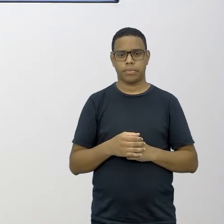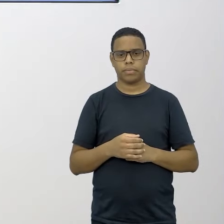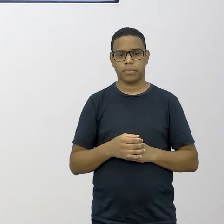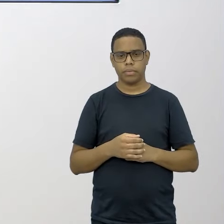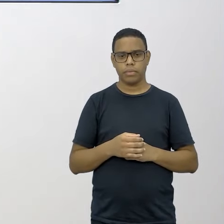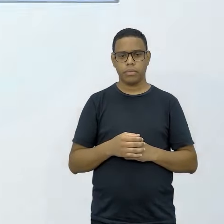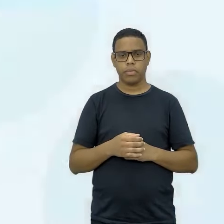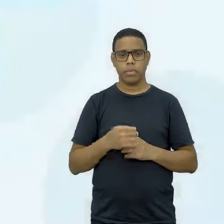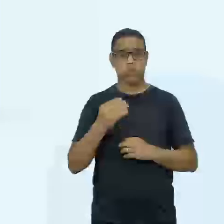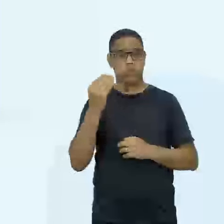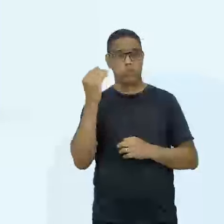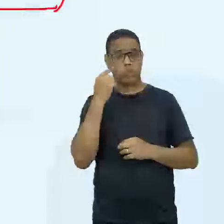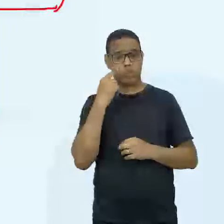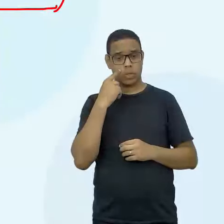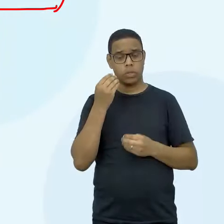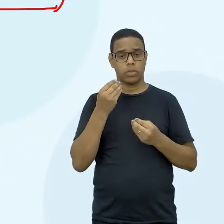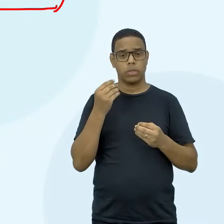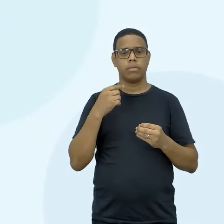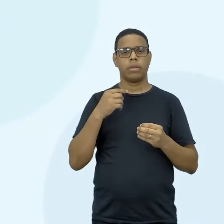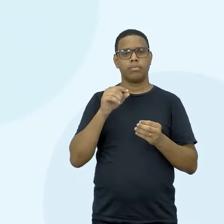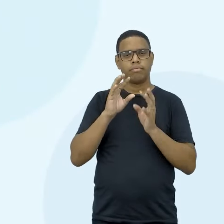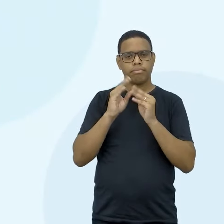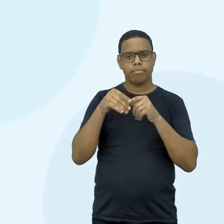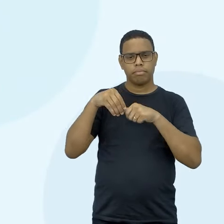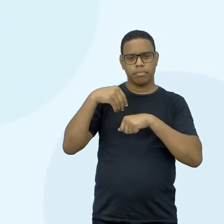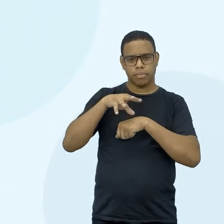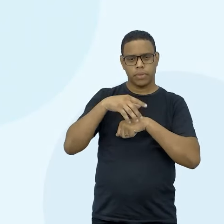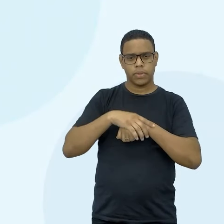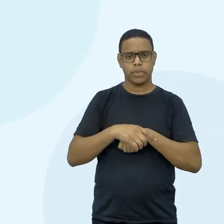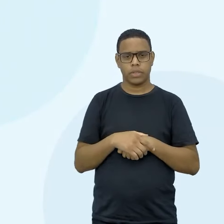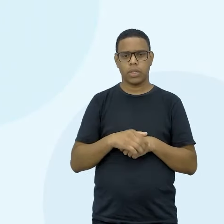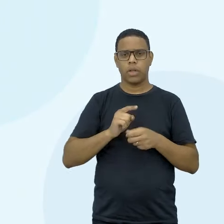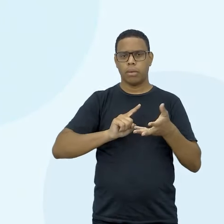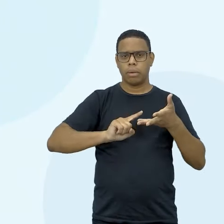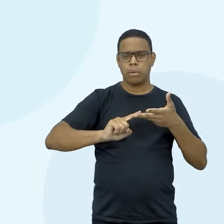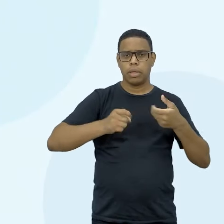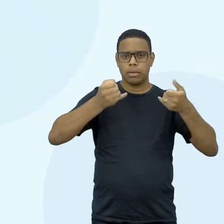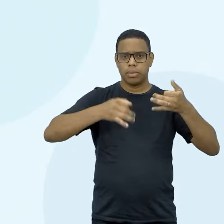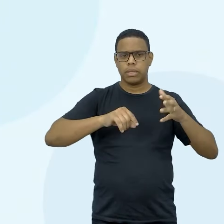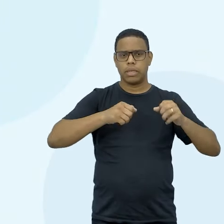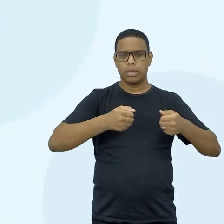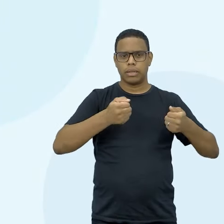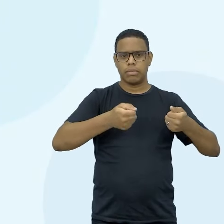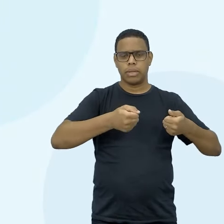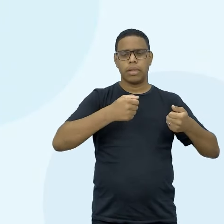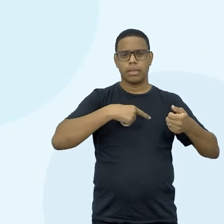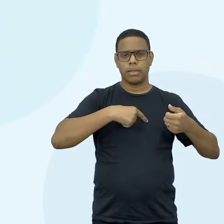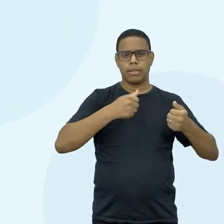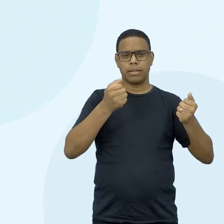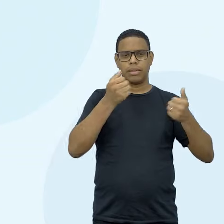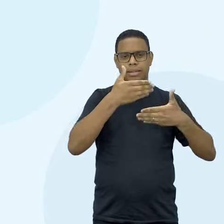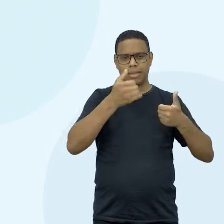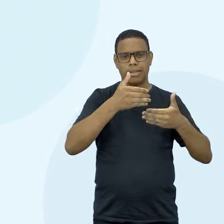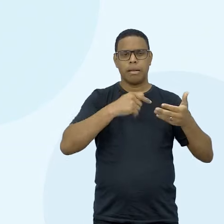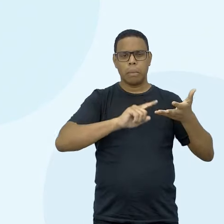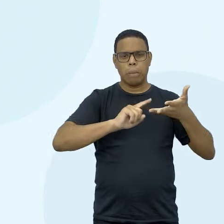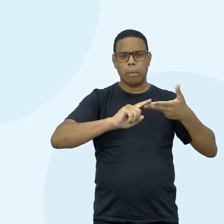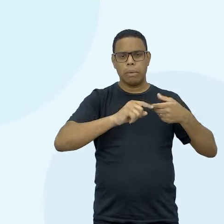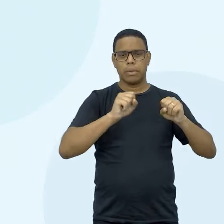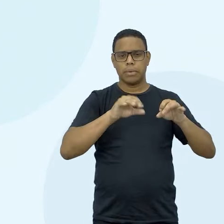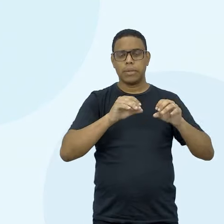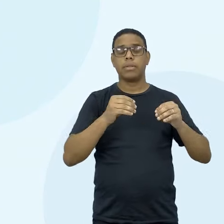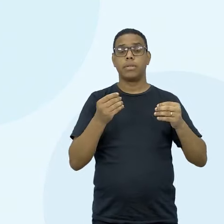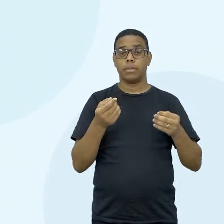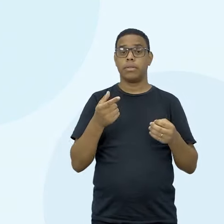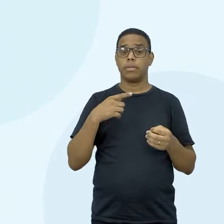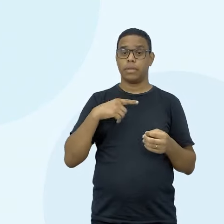dar só uma olhadinha, fazer aquele spoiler. Ó, olha quanta coisa a gente já falou aqui. Aqui, então, tem uma